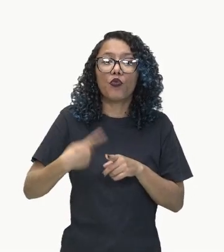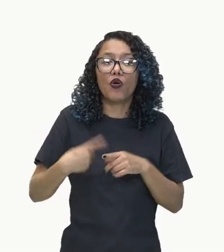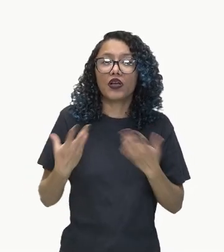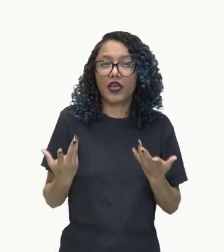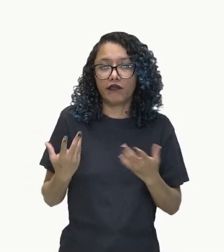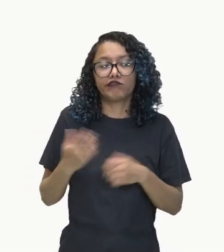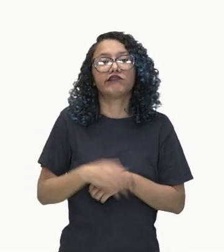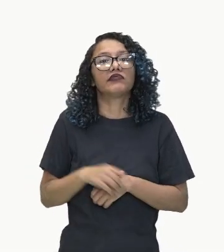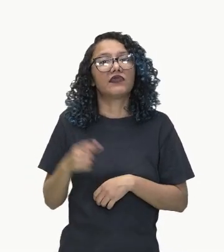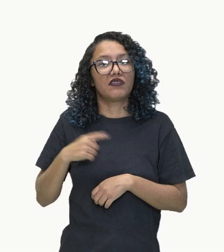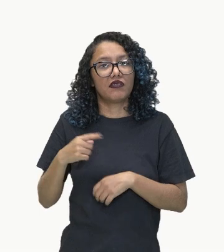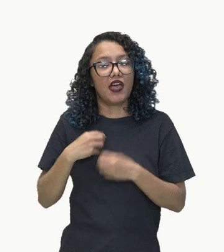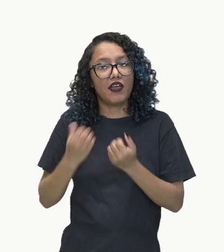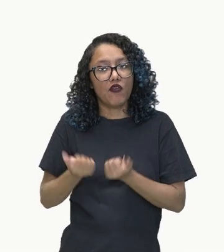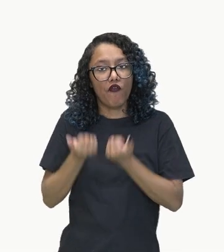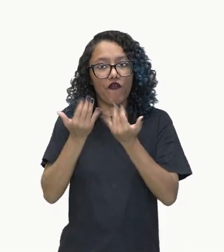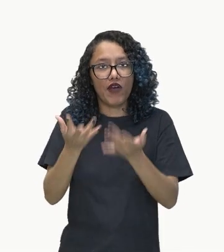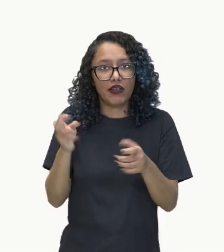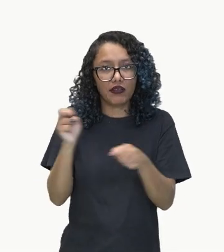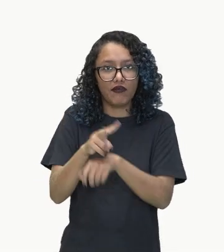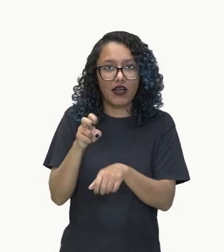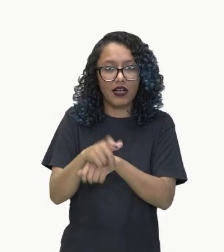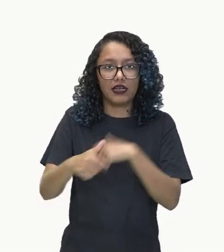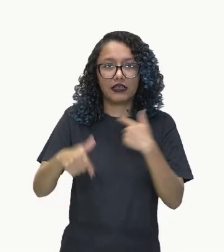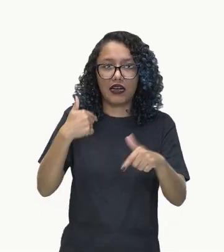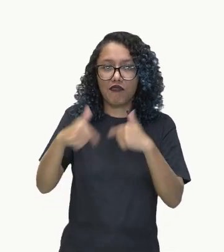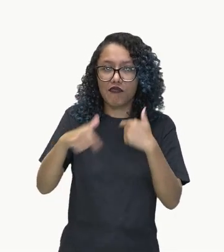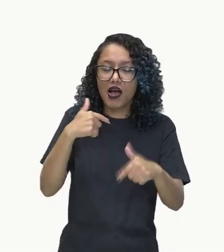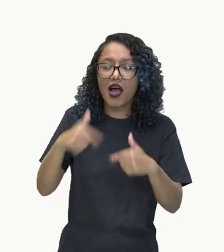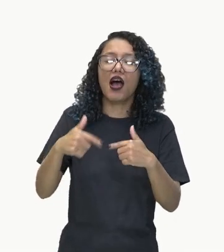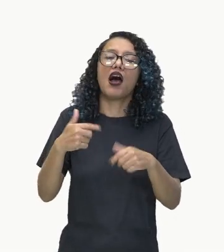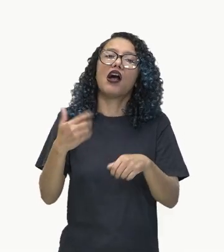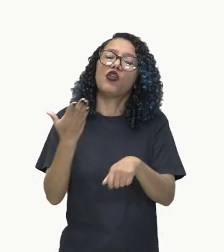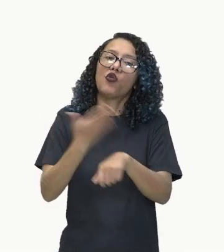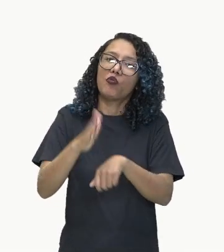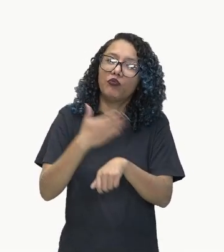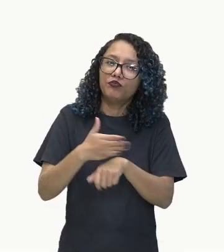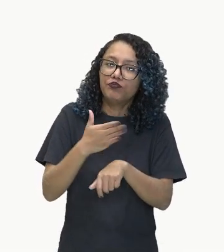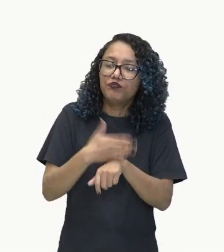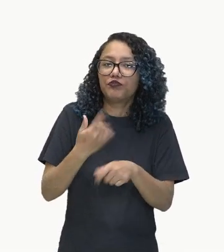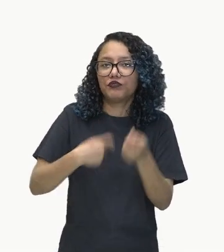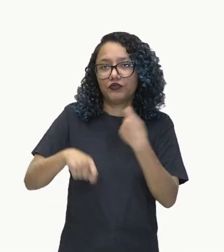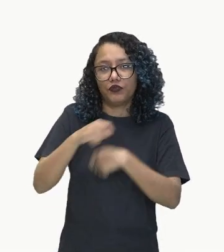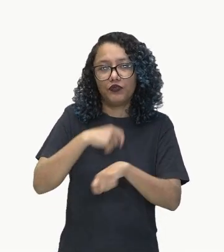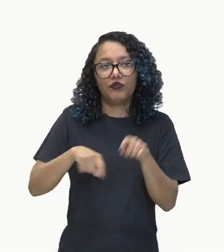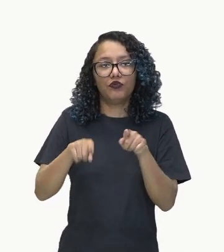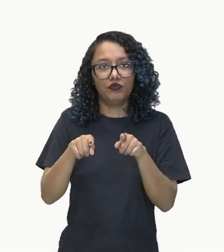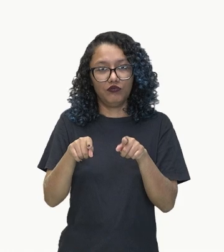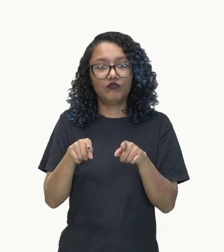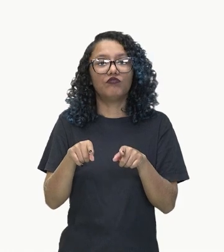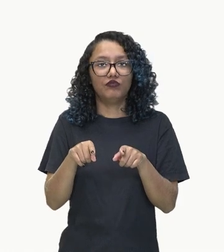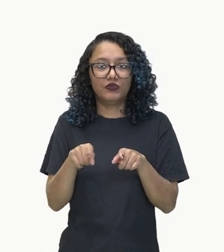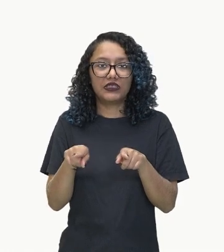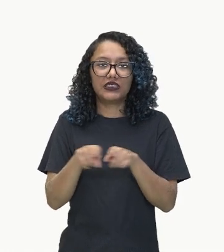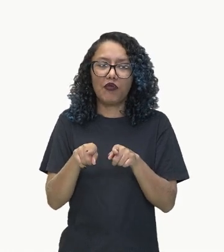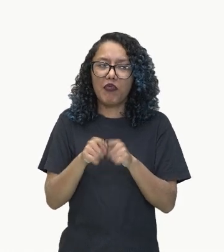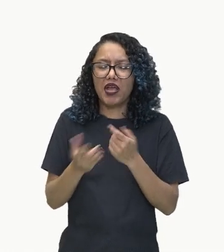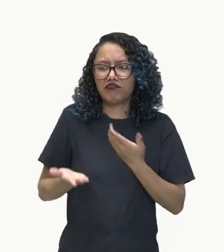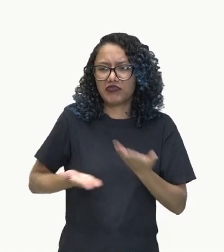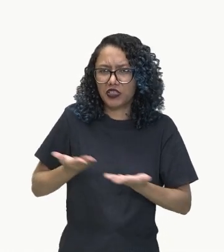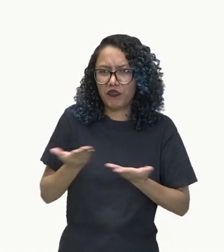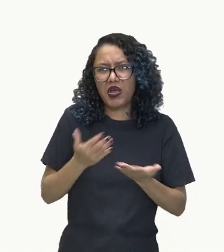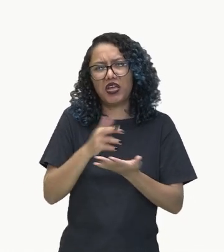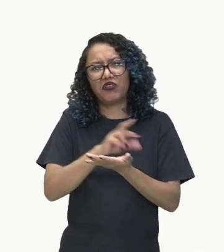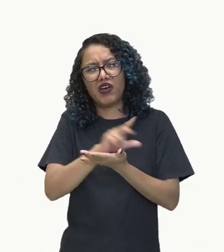emprego, às atividades que são desenvolvidas e também ali a questão das atividades, dos serviços e um